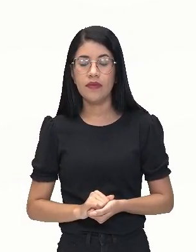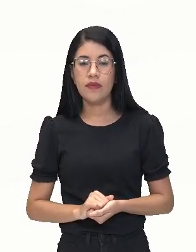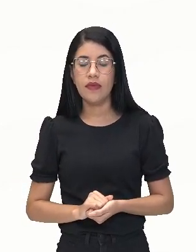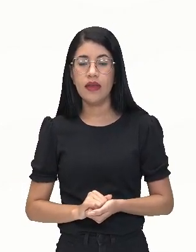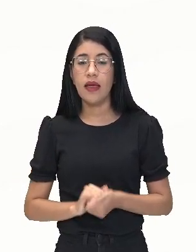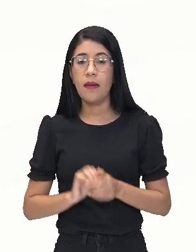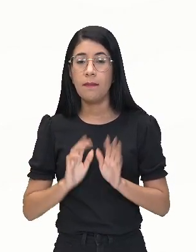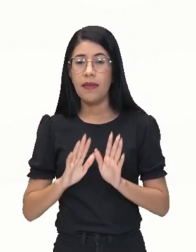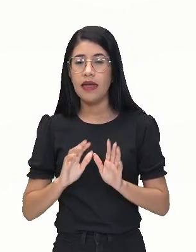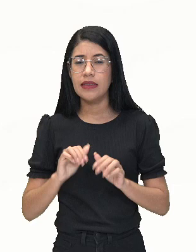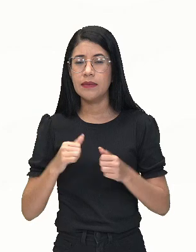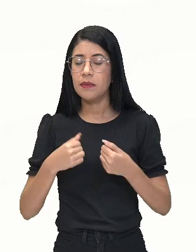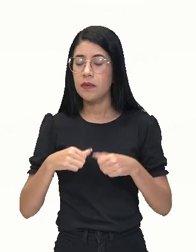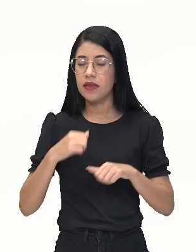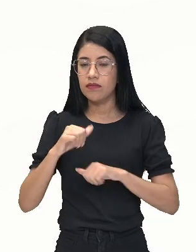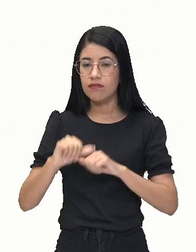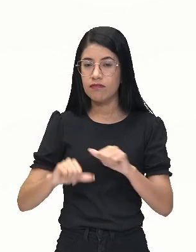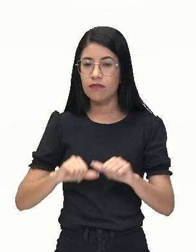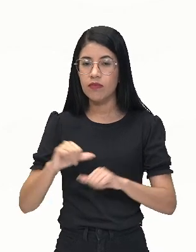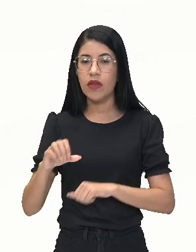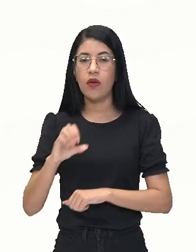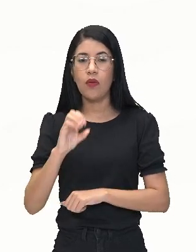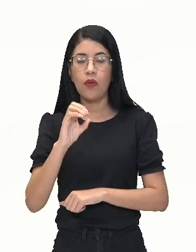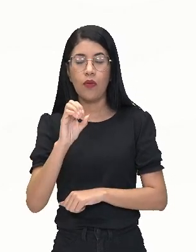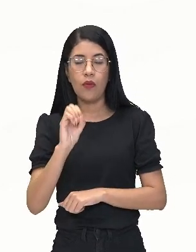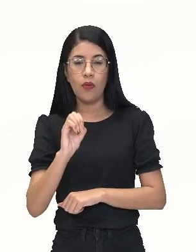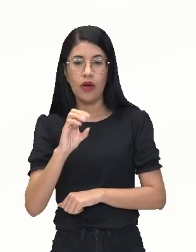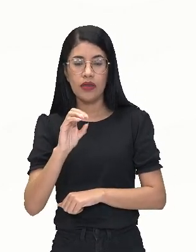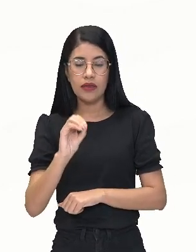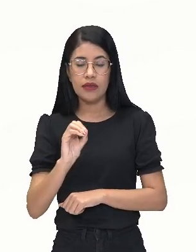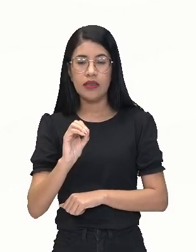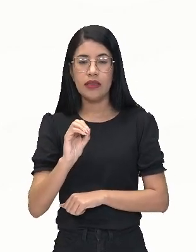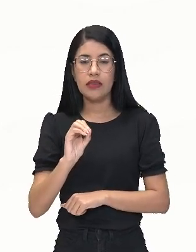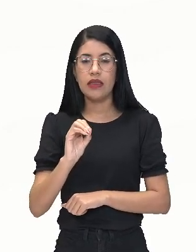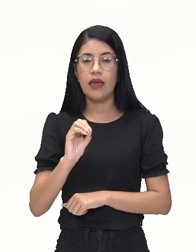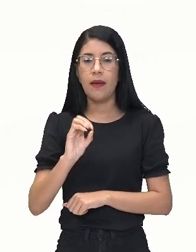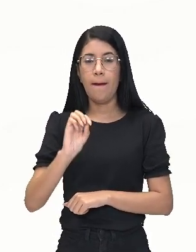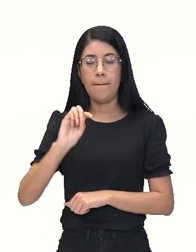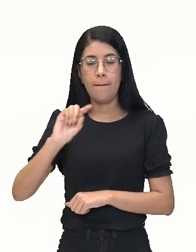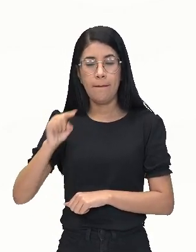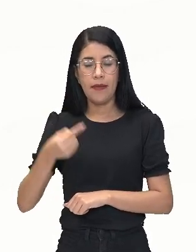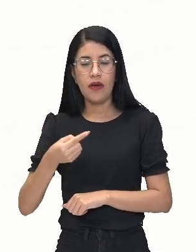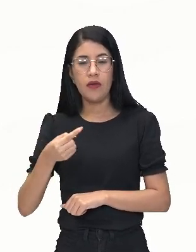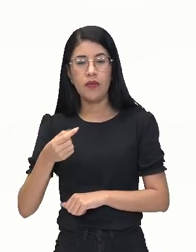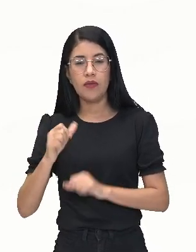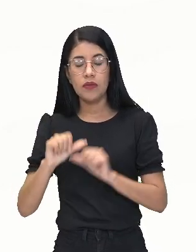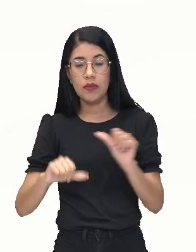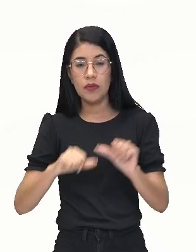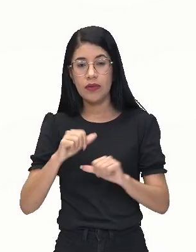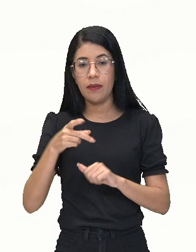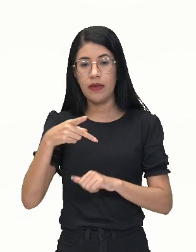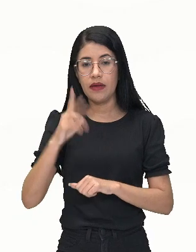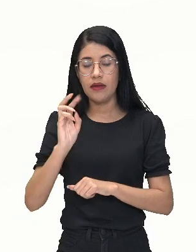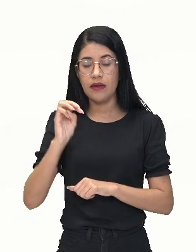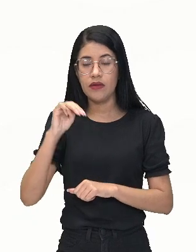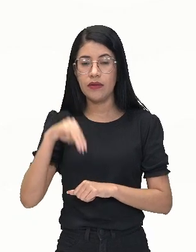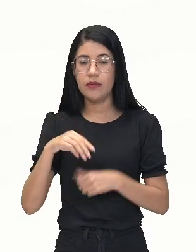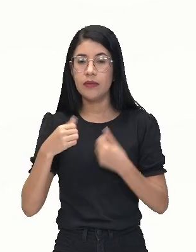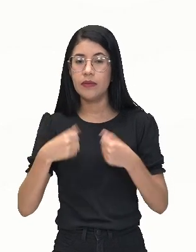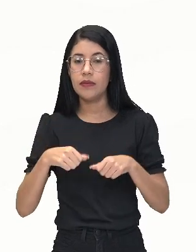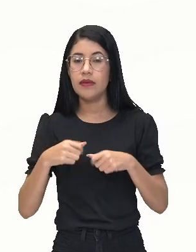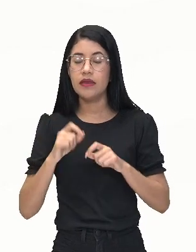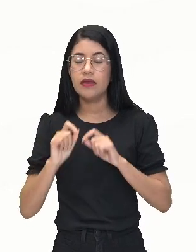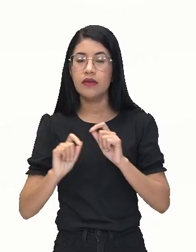esses 80.000 metros para quilômetros, o que eu tenho que fazer? São